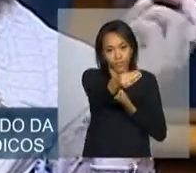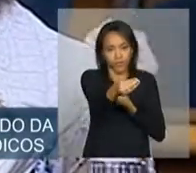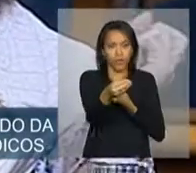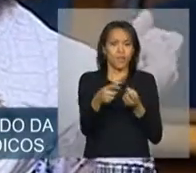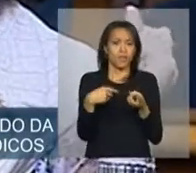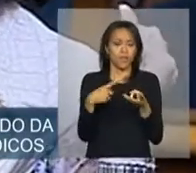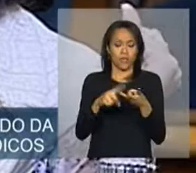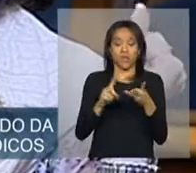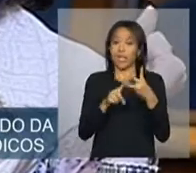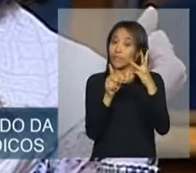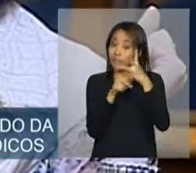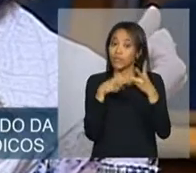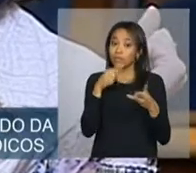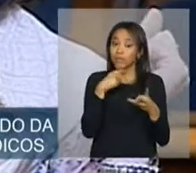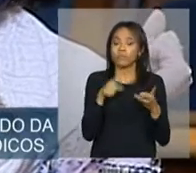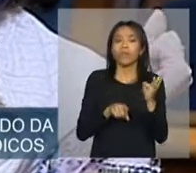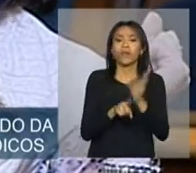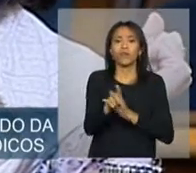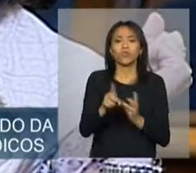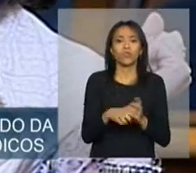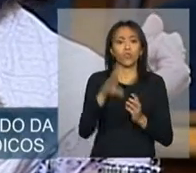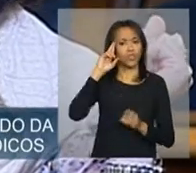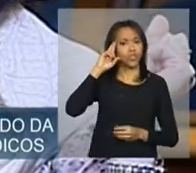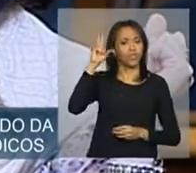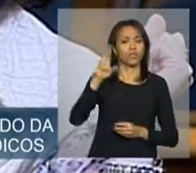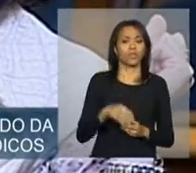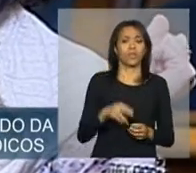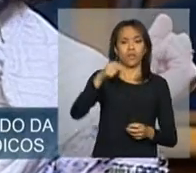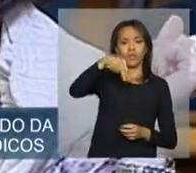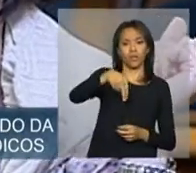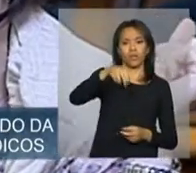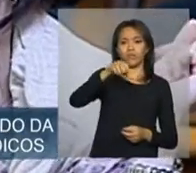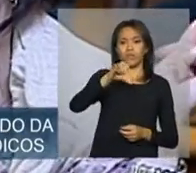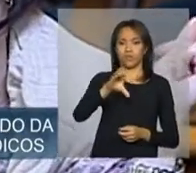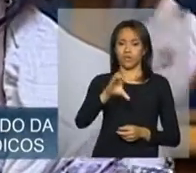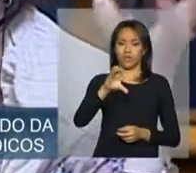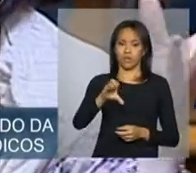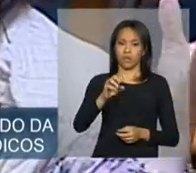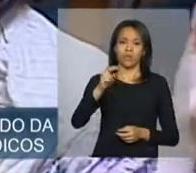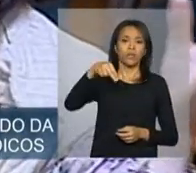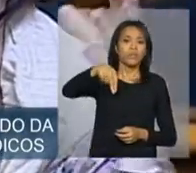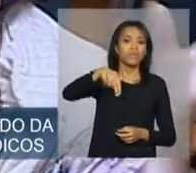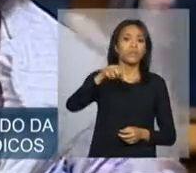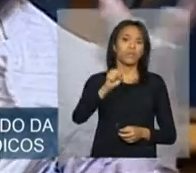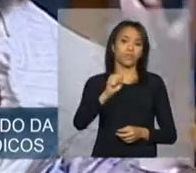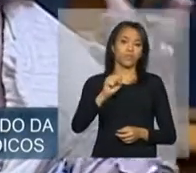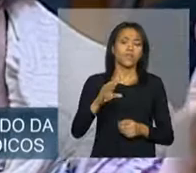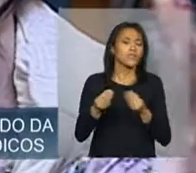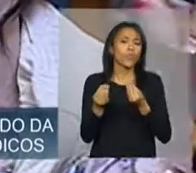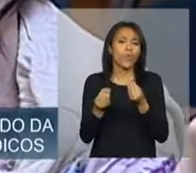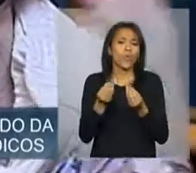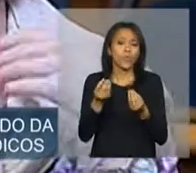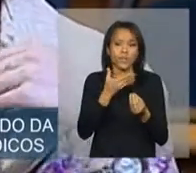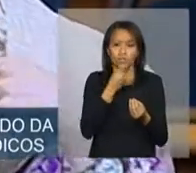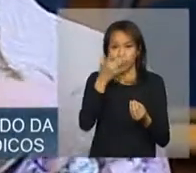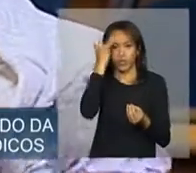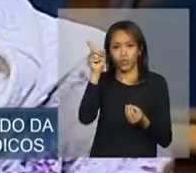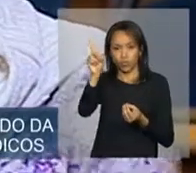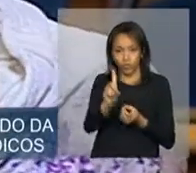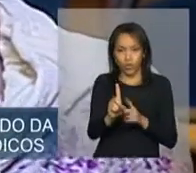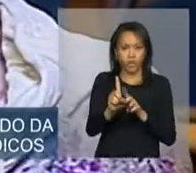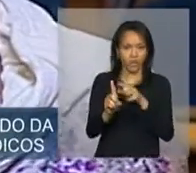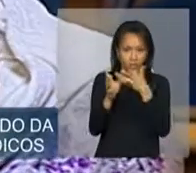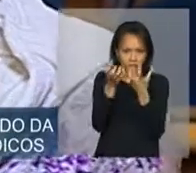queixo eu preciso perguntar aqui sobre o diretor da NS o Elano a posição do senhor sobre o fato dele já tem ocupado um carro que enfim